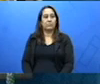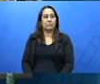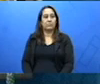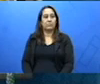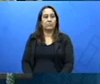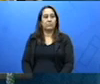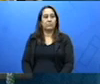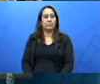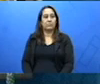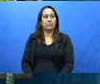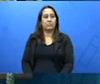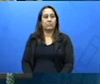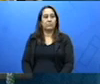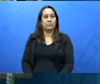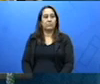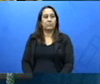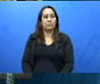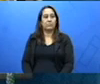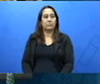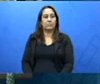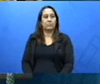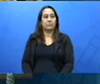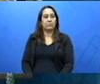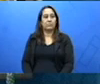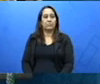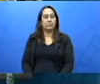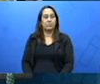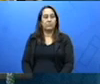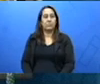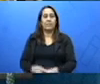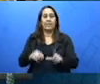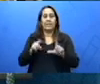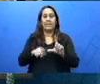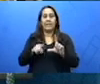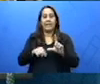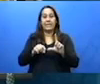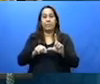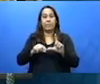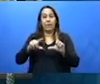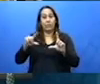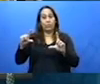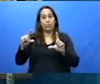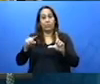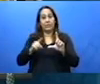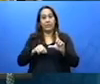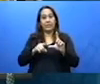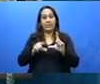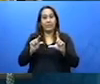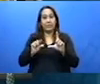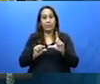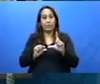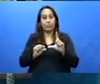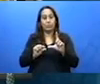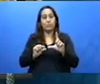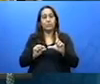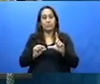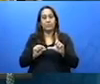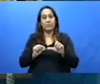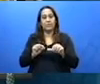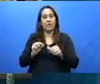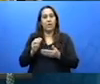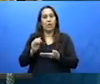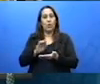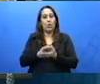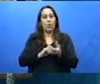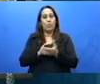a gente pega aqui, ó, lá em cima, porque nós vamos fazer o maiúsculo primeiro, ó. Ó, topete